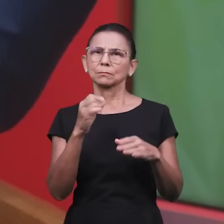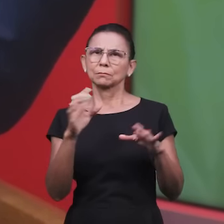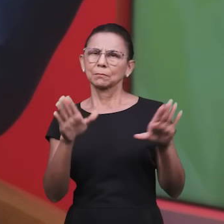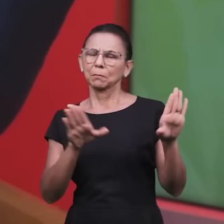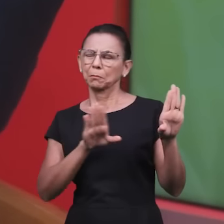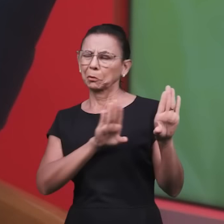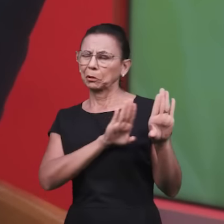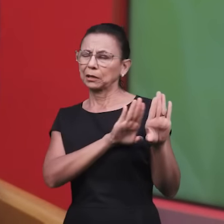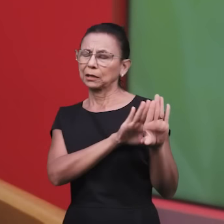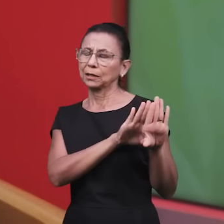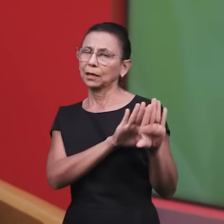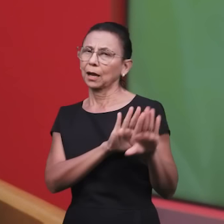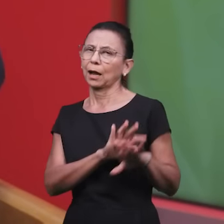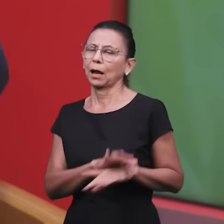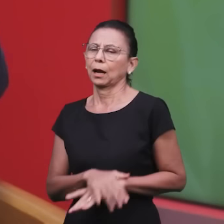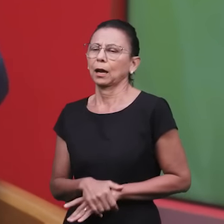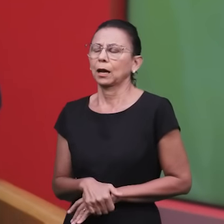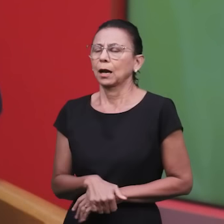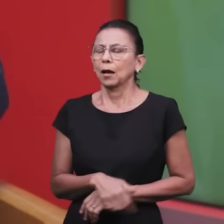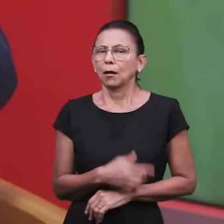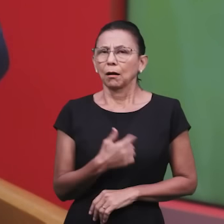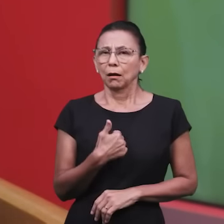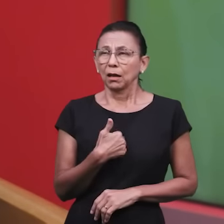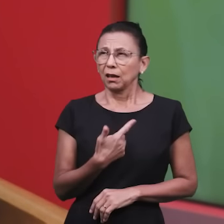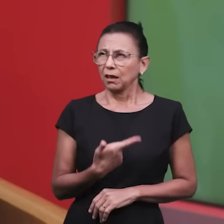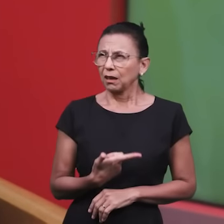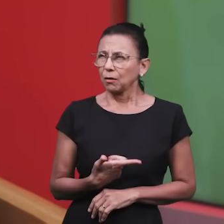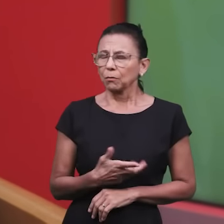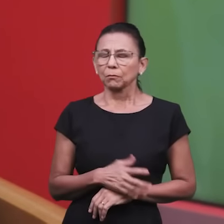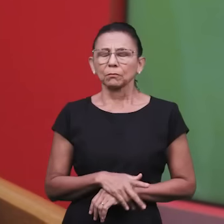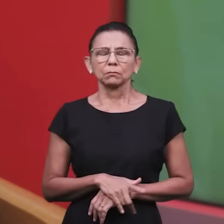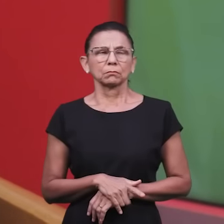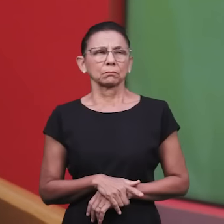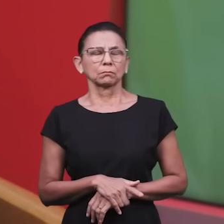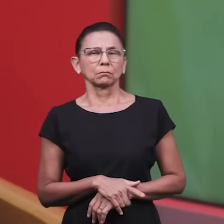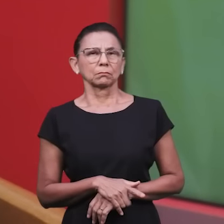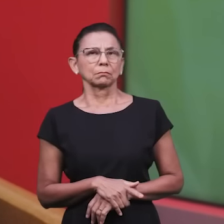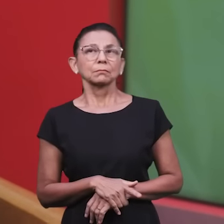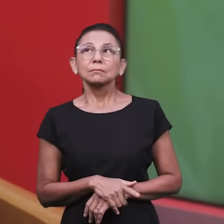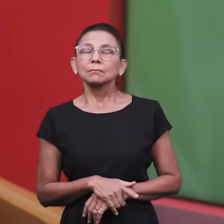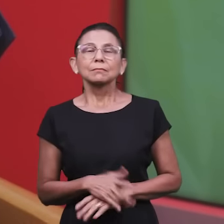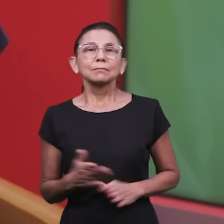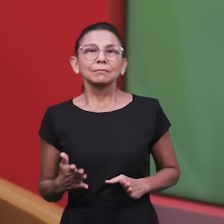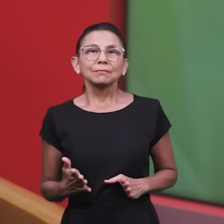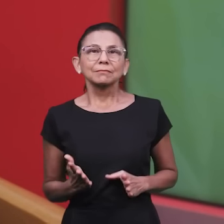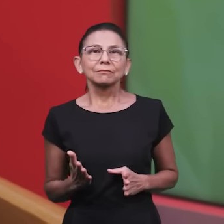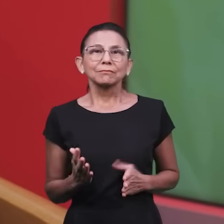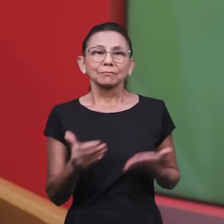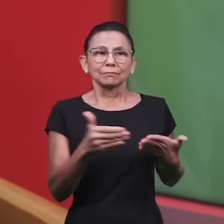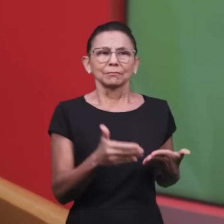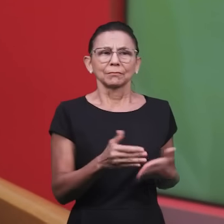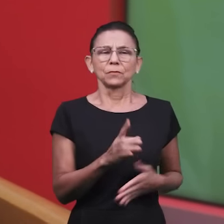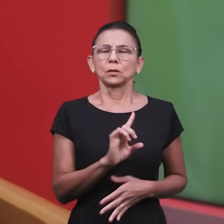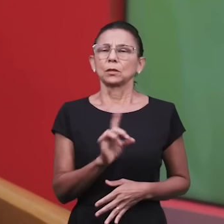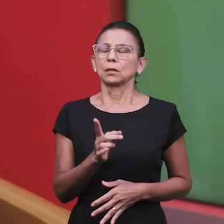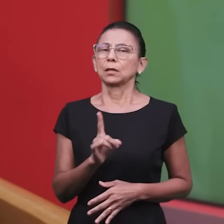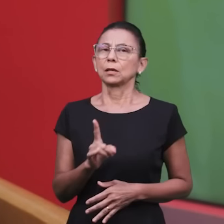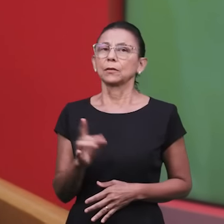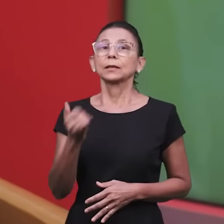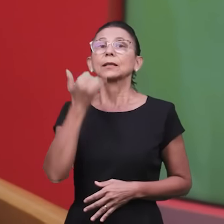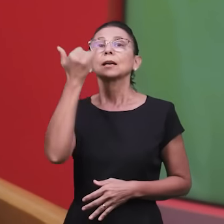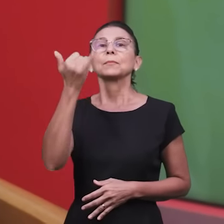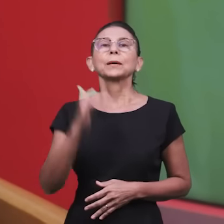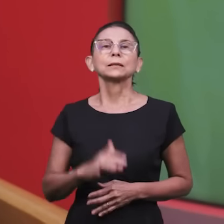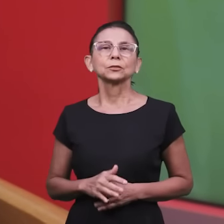de que são santos, têm Bíblia e falam. De repente, Jesus volta, o mundo todo tomou conhecimento.